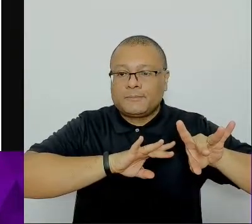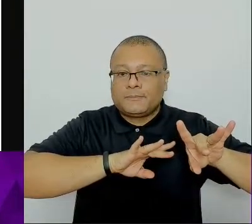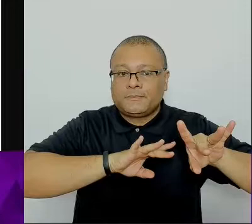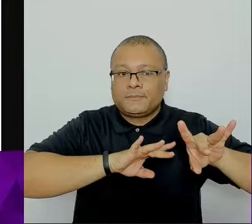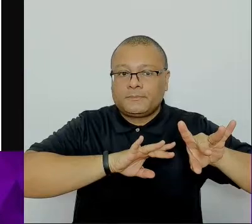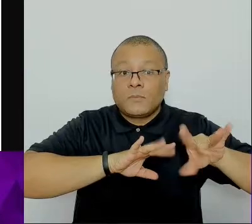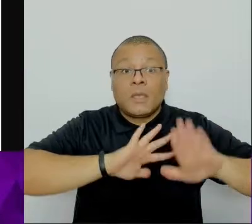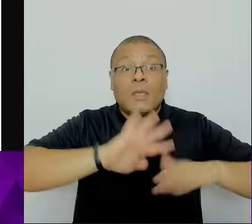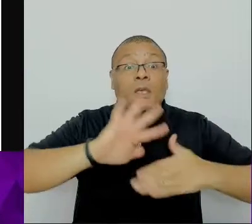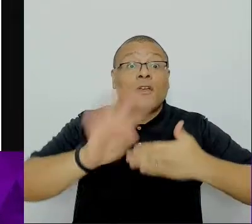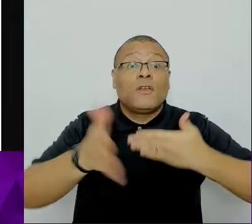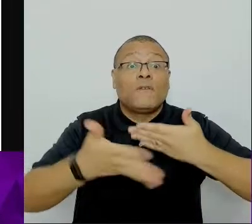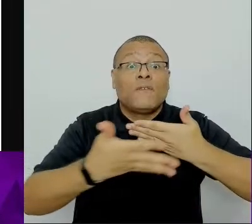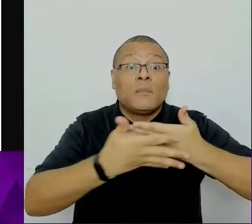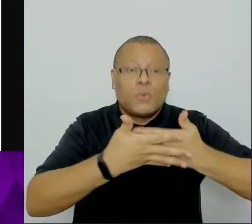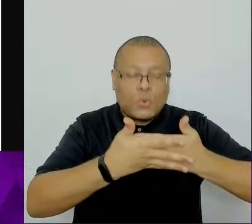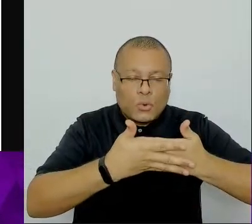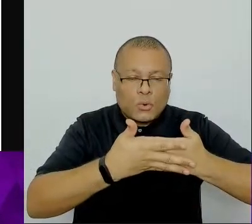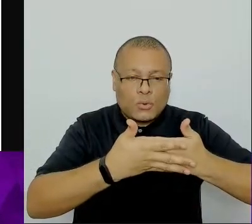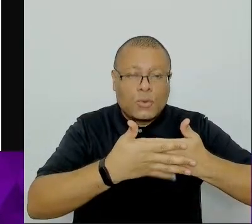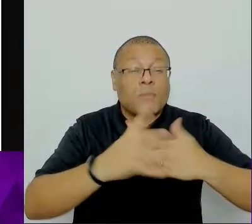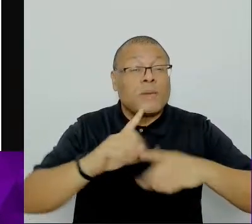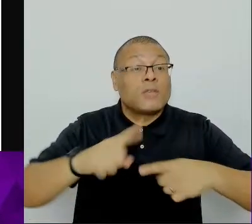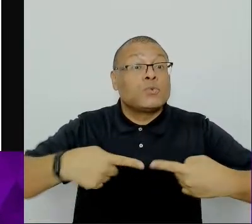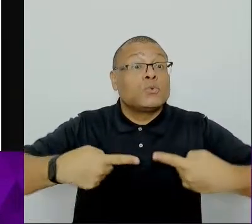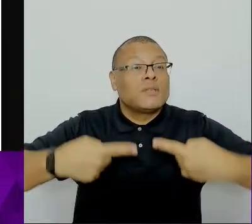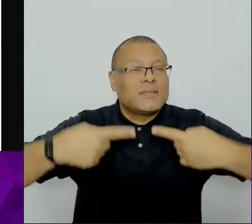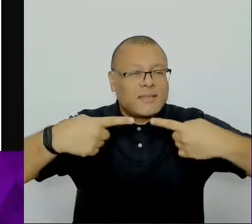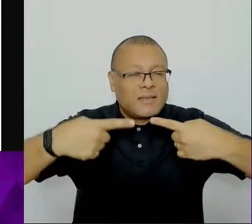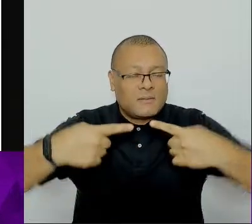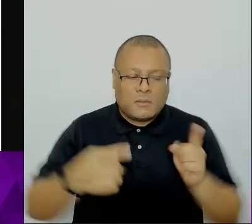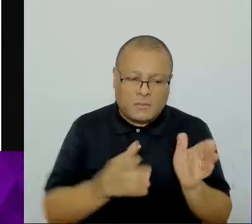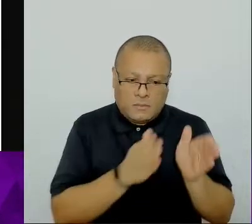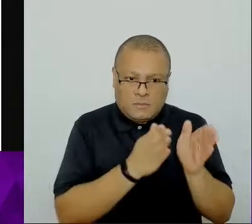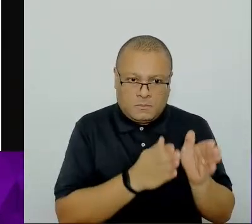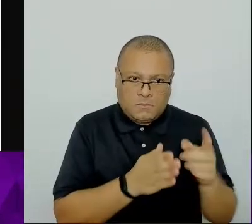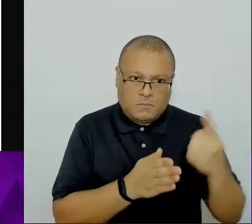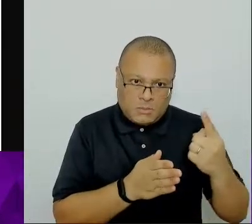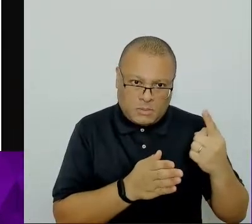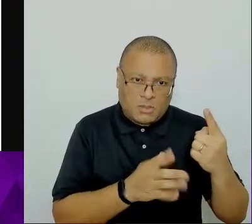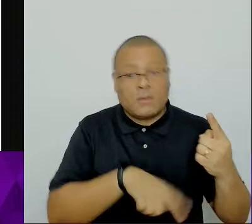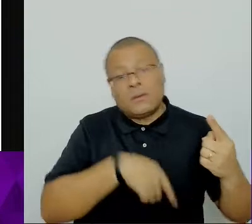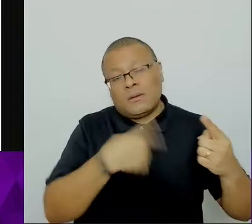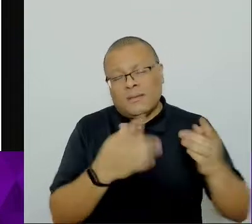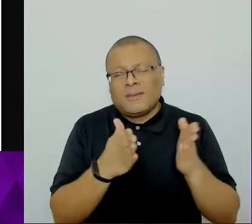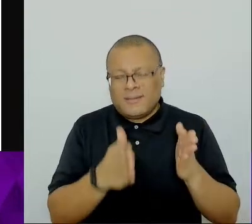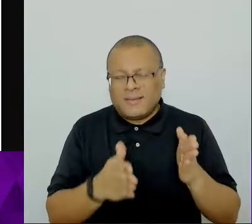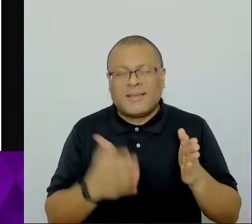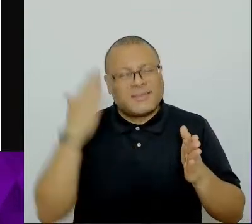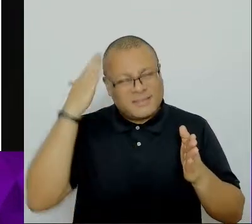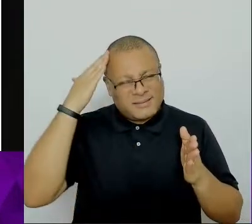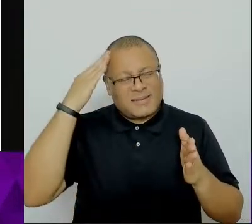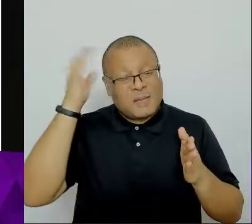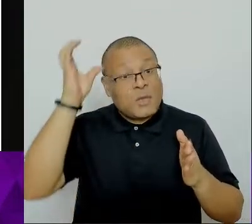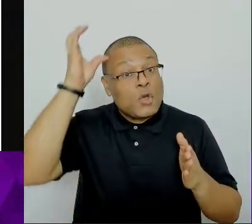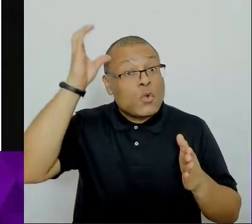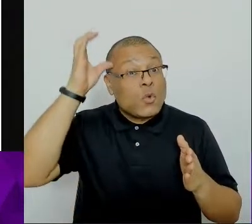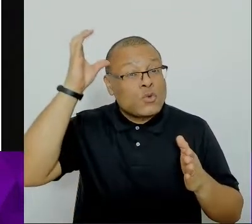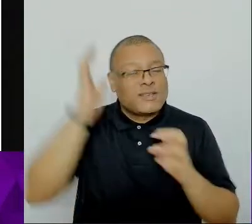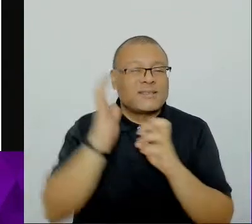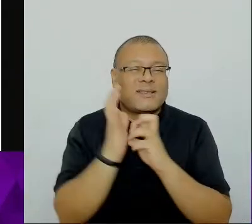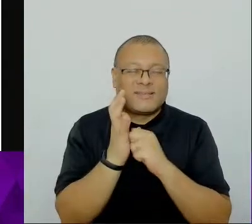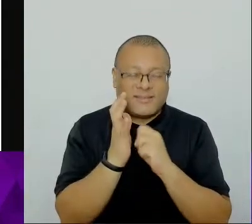frameworks, mas em geral os nossos desafios quem já atua com ciência de dados sabe